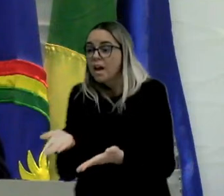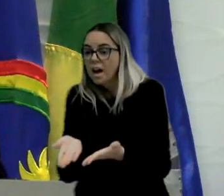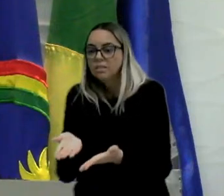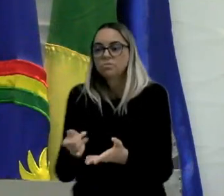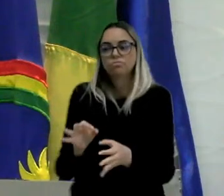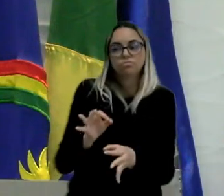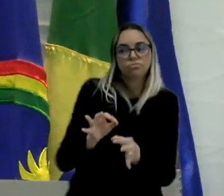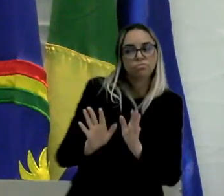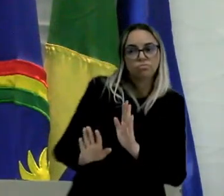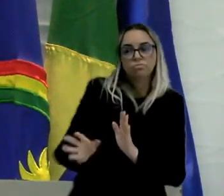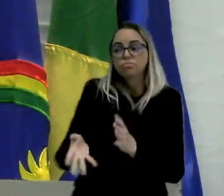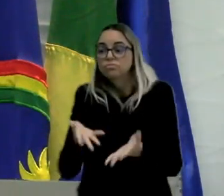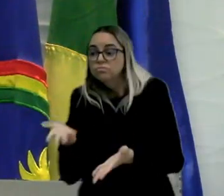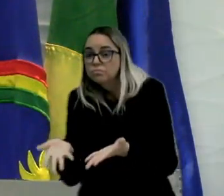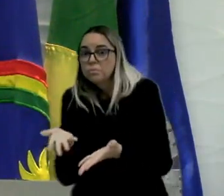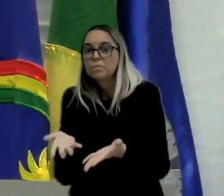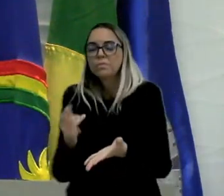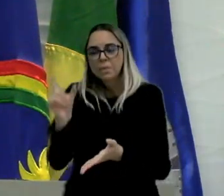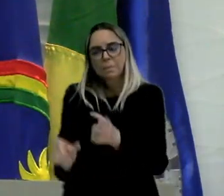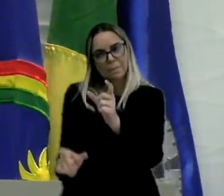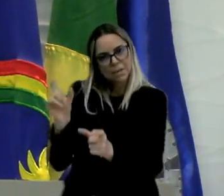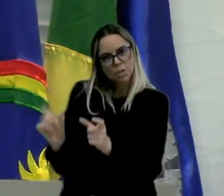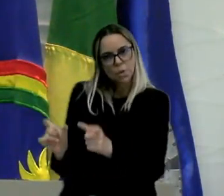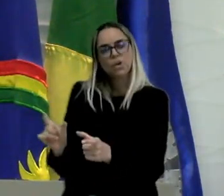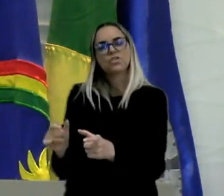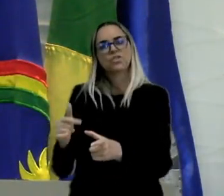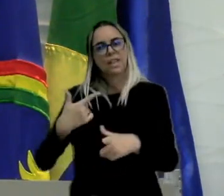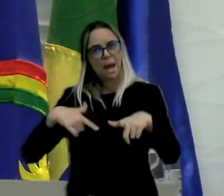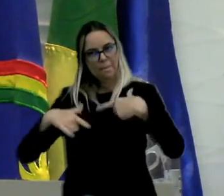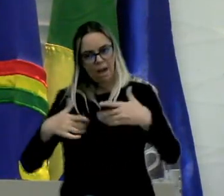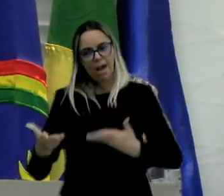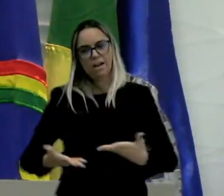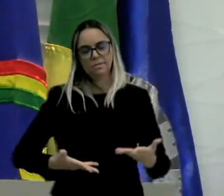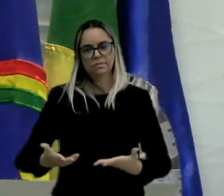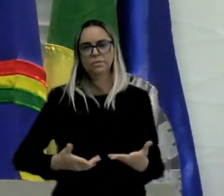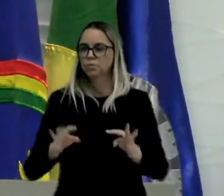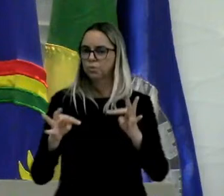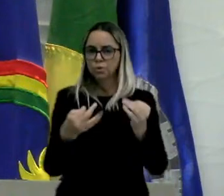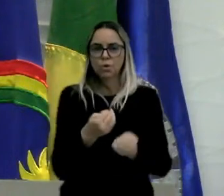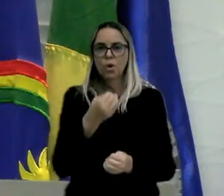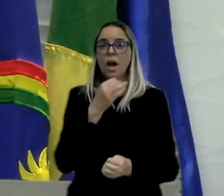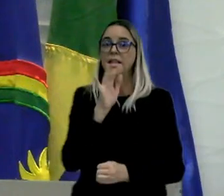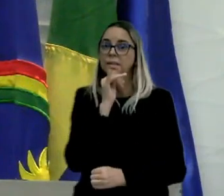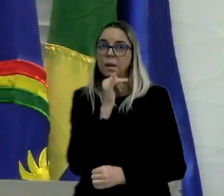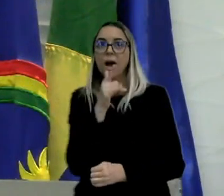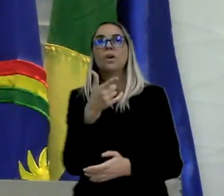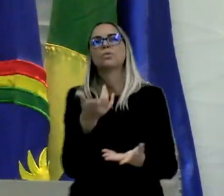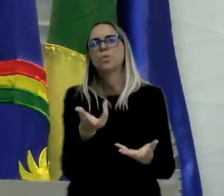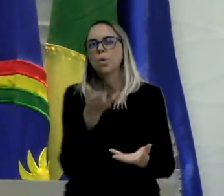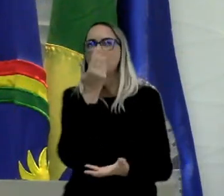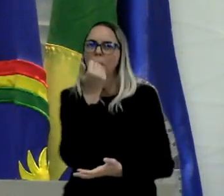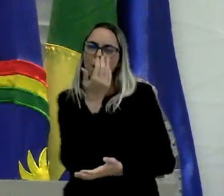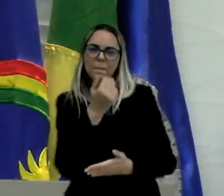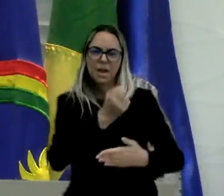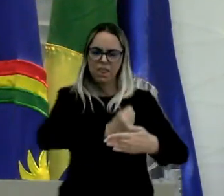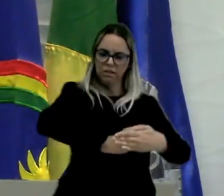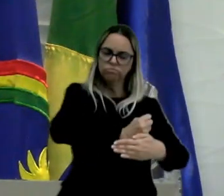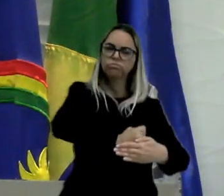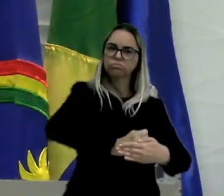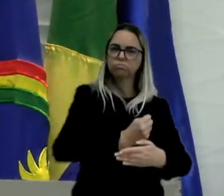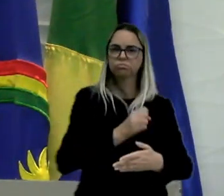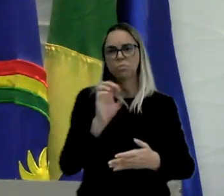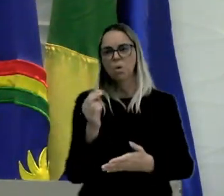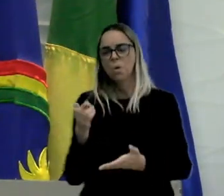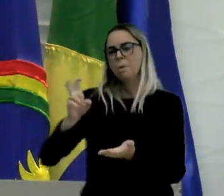cheguei lá ontem até uma funcionária para cuidar da comida de todos os funcionários tem lá na hora certa café almoço e